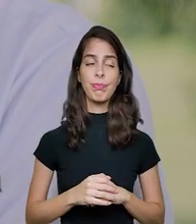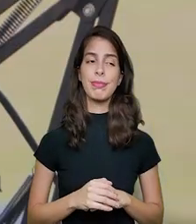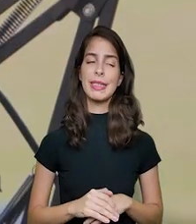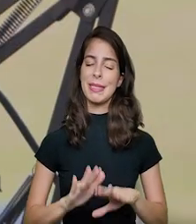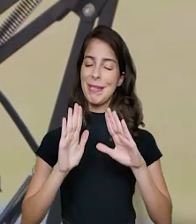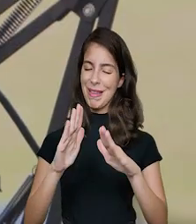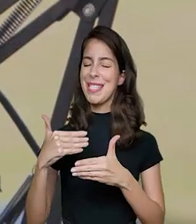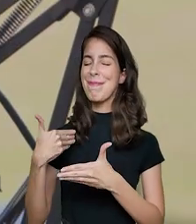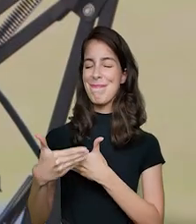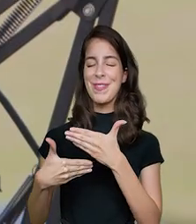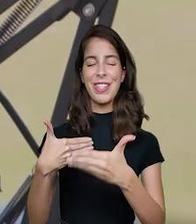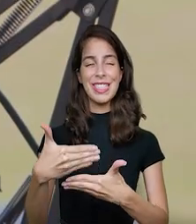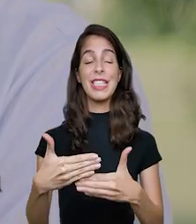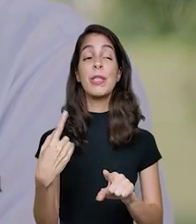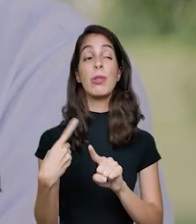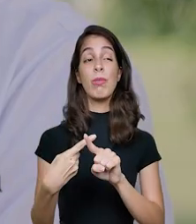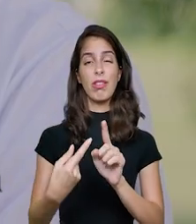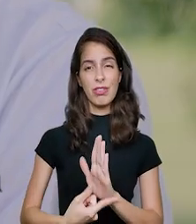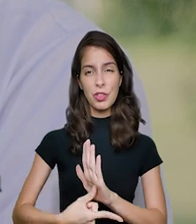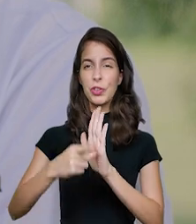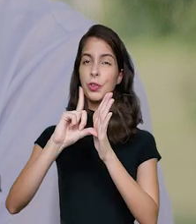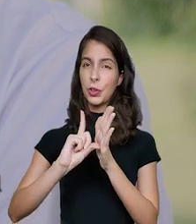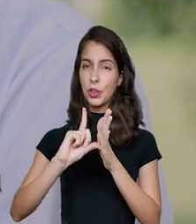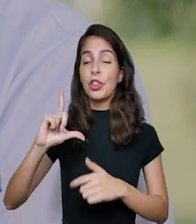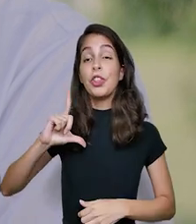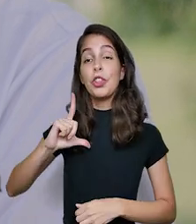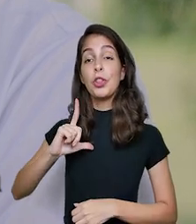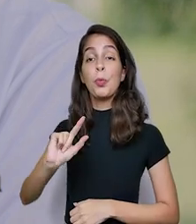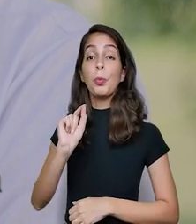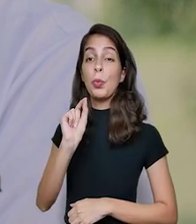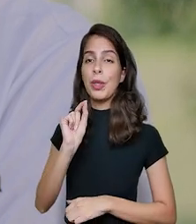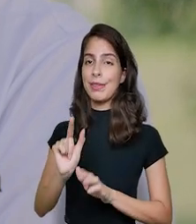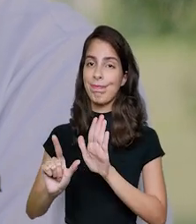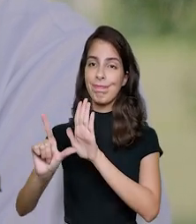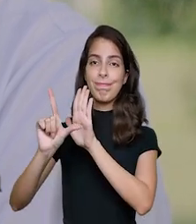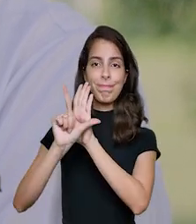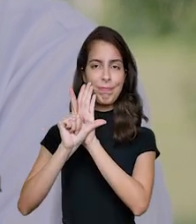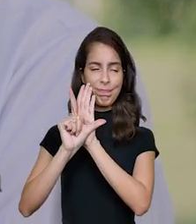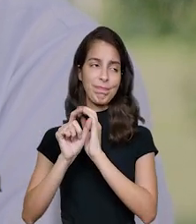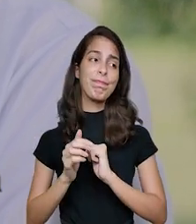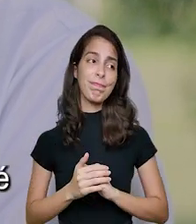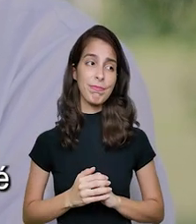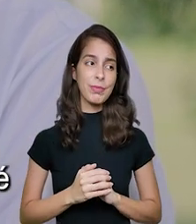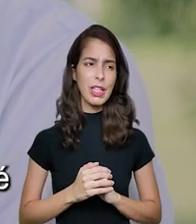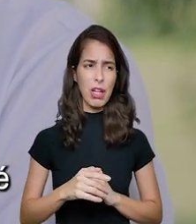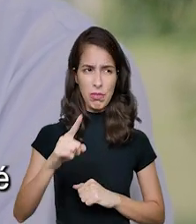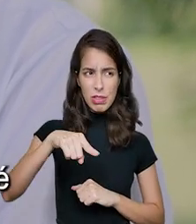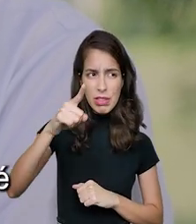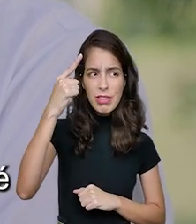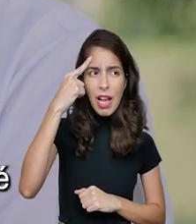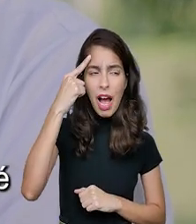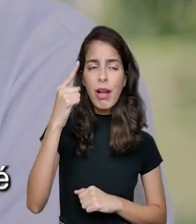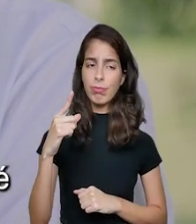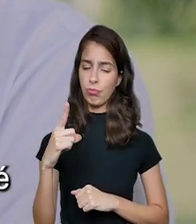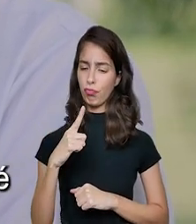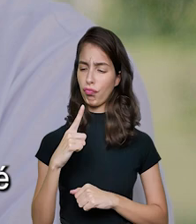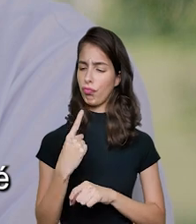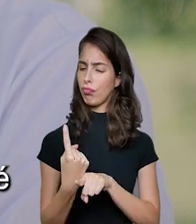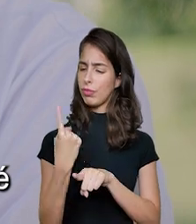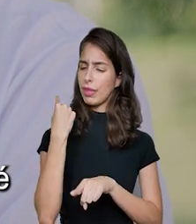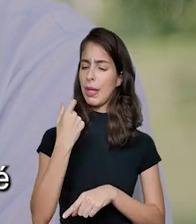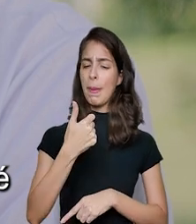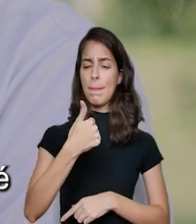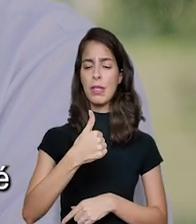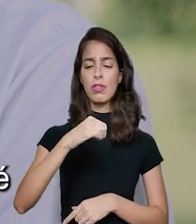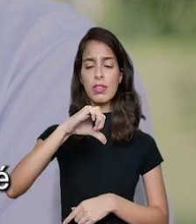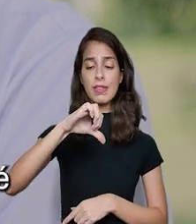lei não sei se as pessoas já pararam para pensar mas no caso eh da educação profissional foi criado lá em